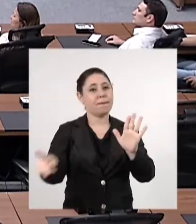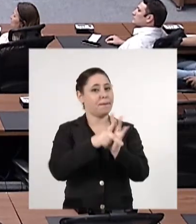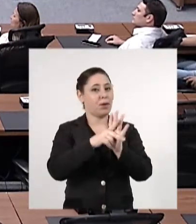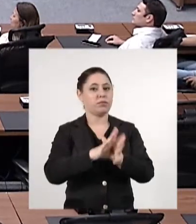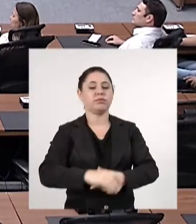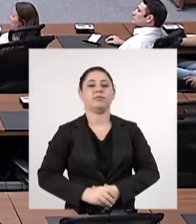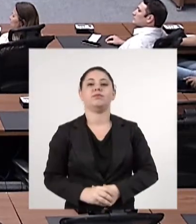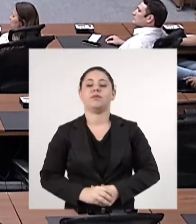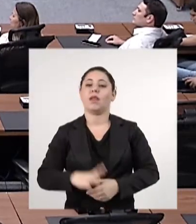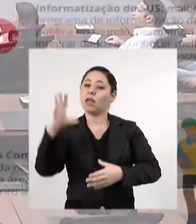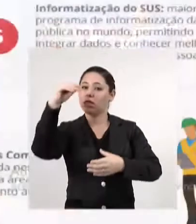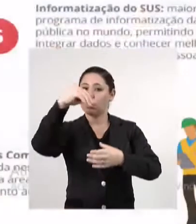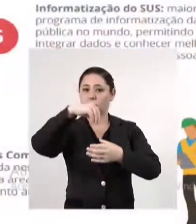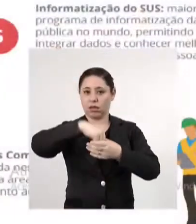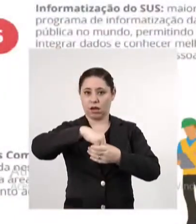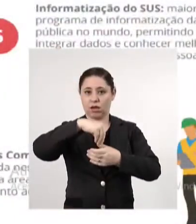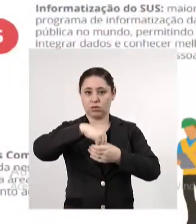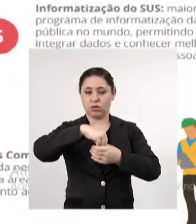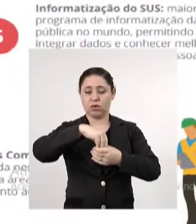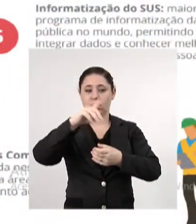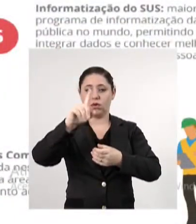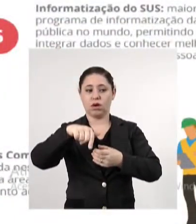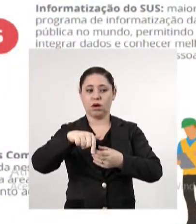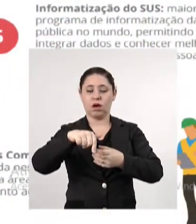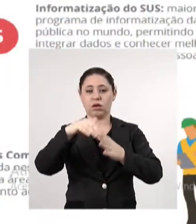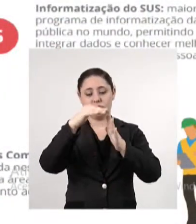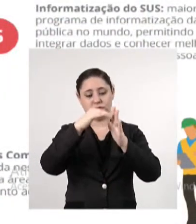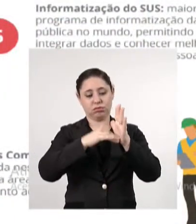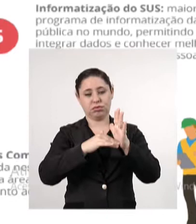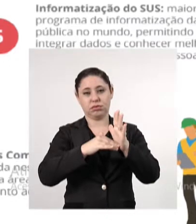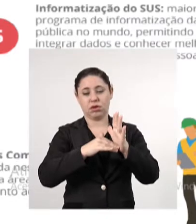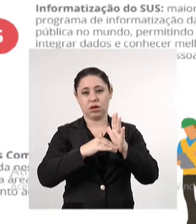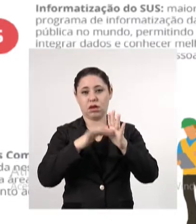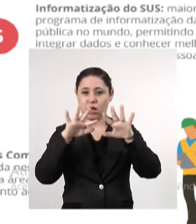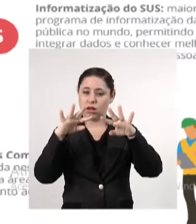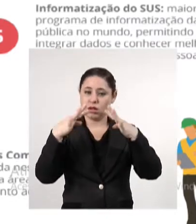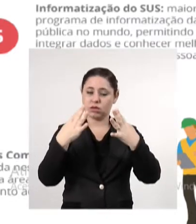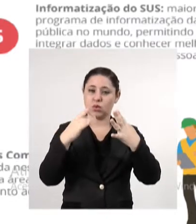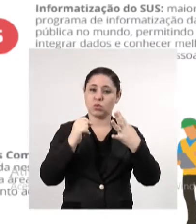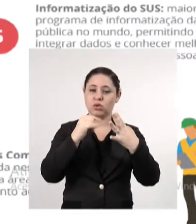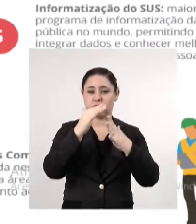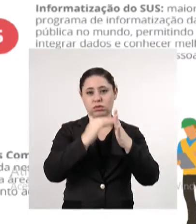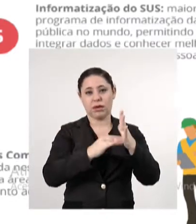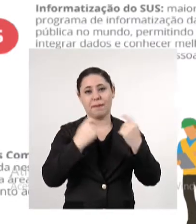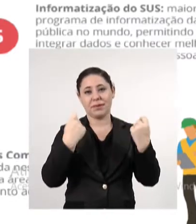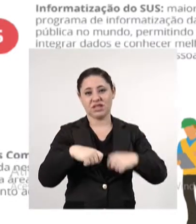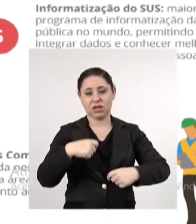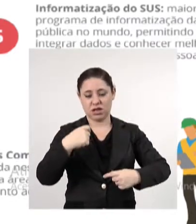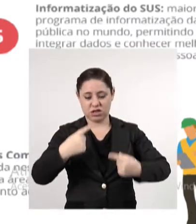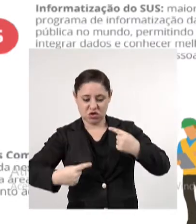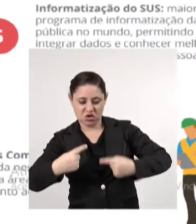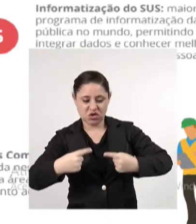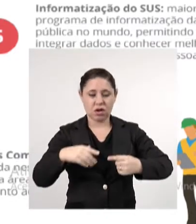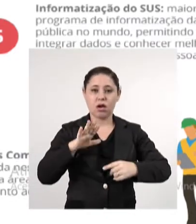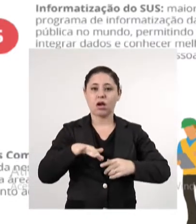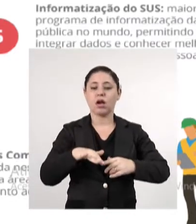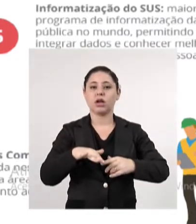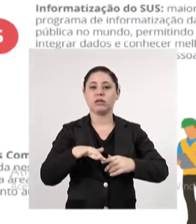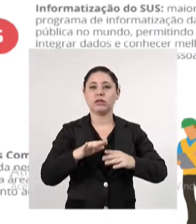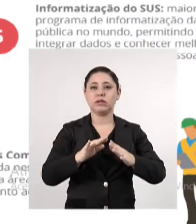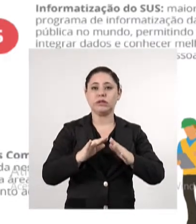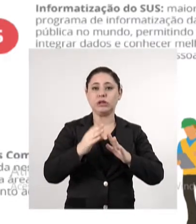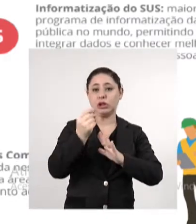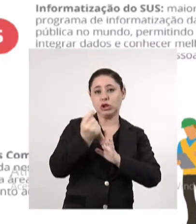próprio dentro da atenção primária, em que tinha que competir com valores referentes à média e